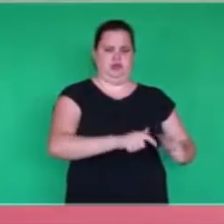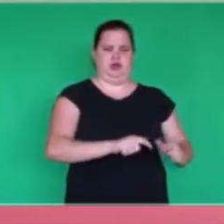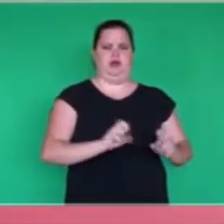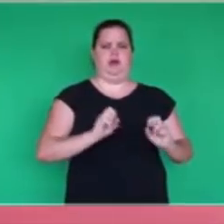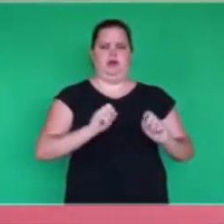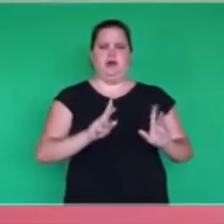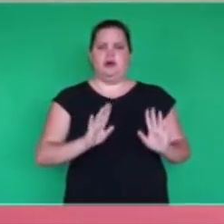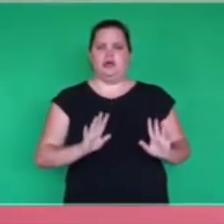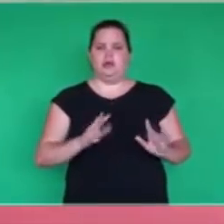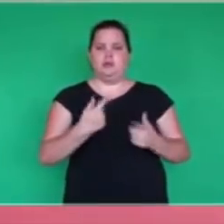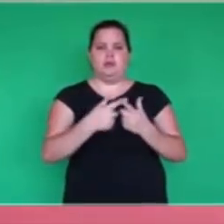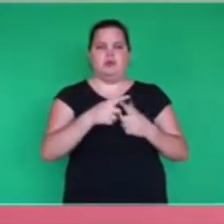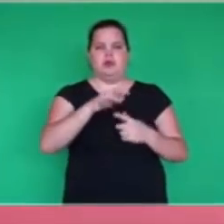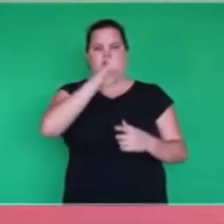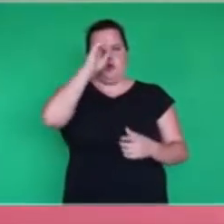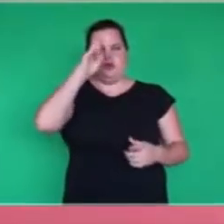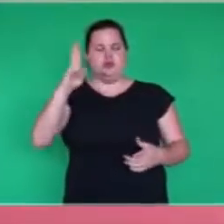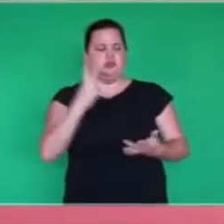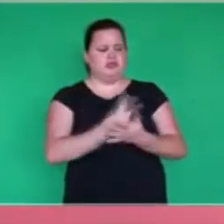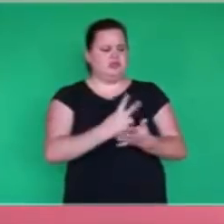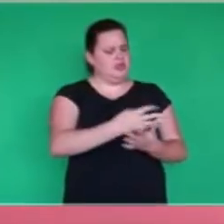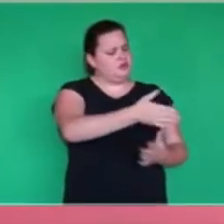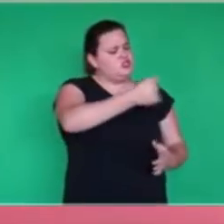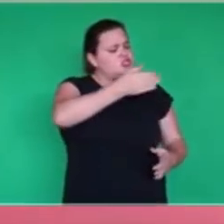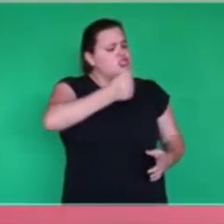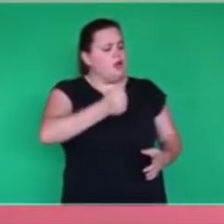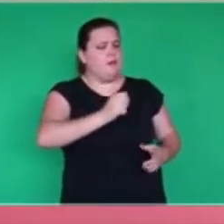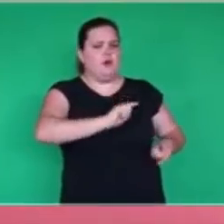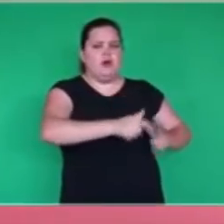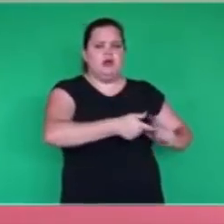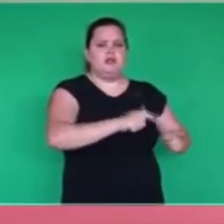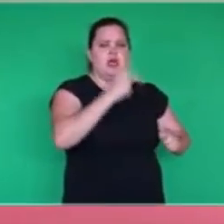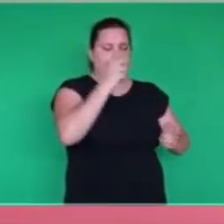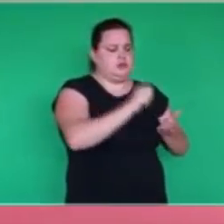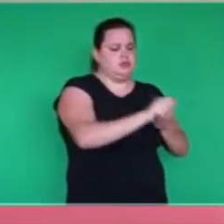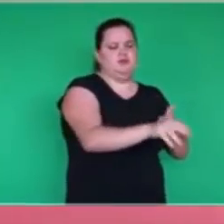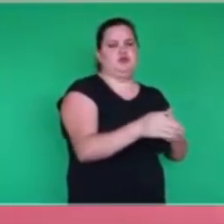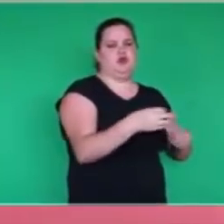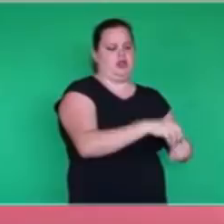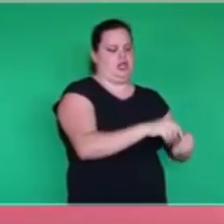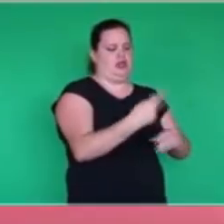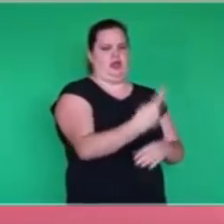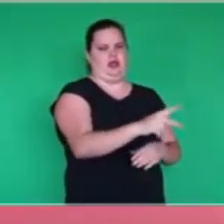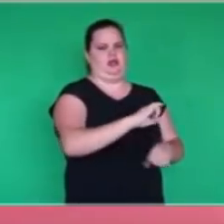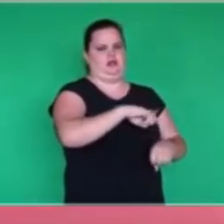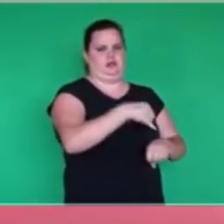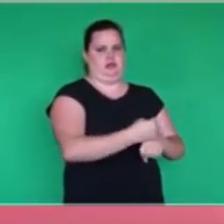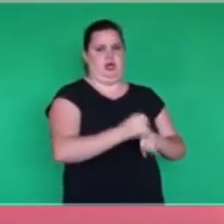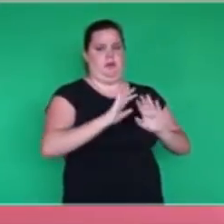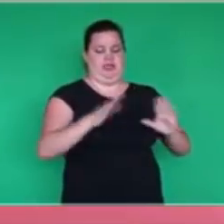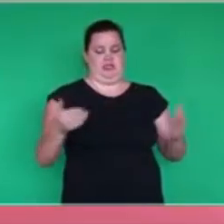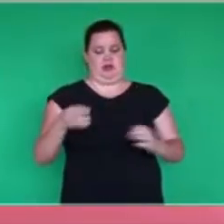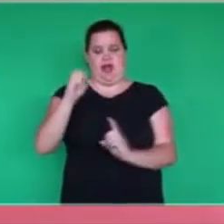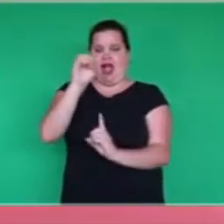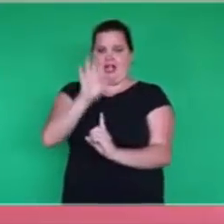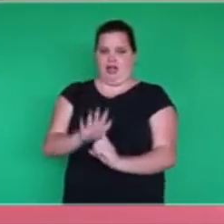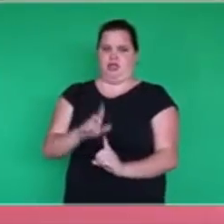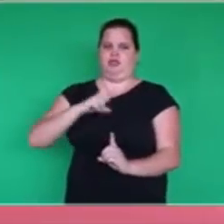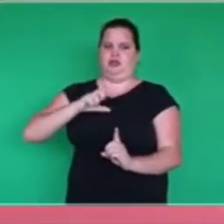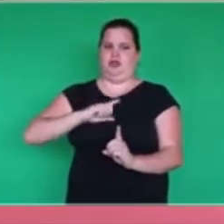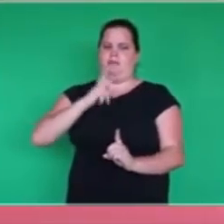Israel expulso da sua terra. E a porta da graça está aberta e vai fechar